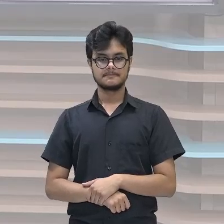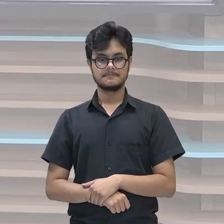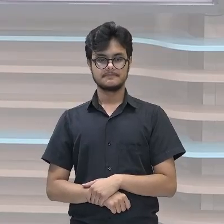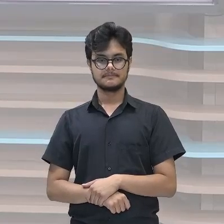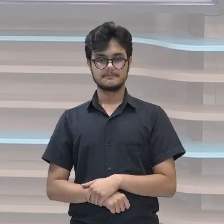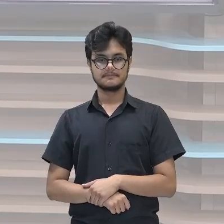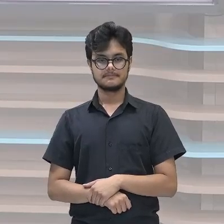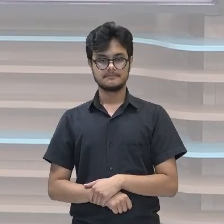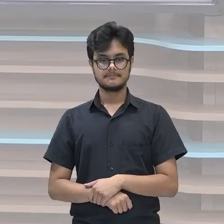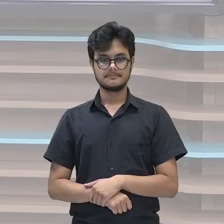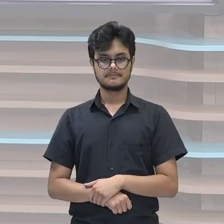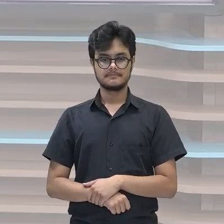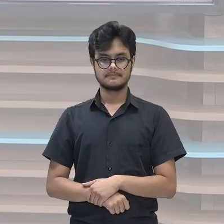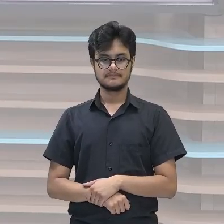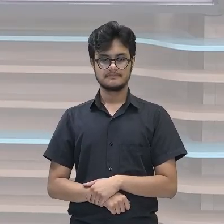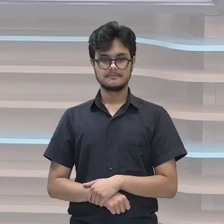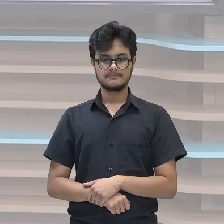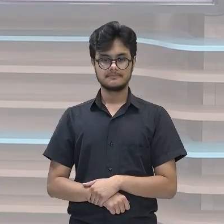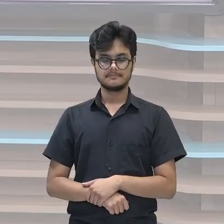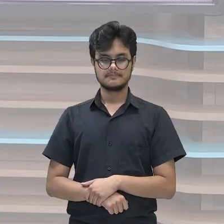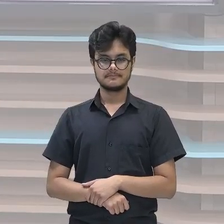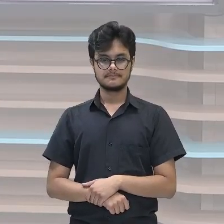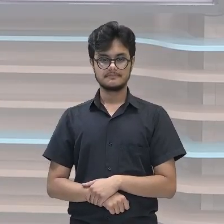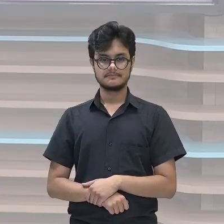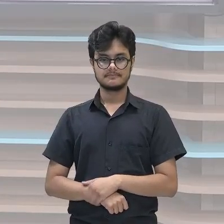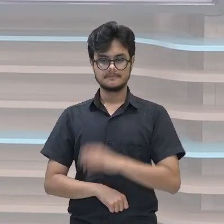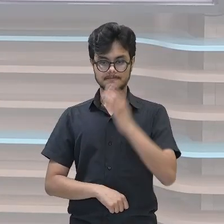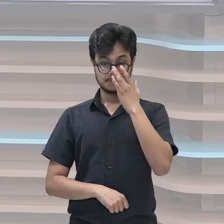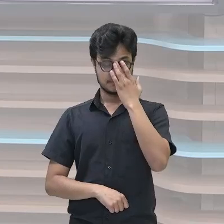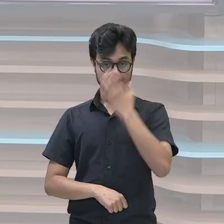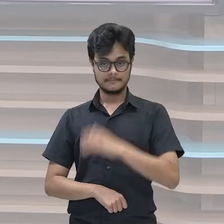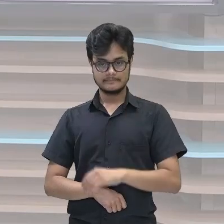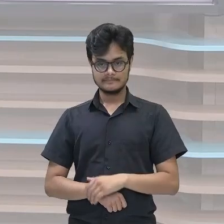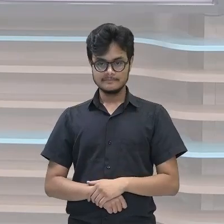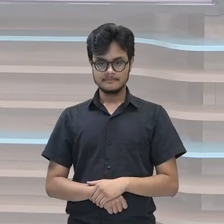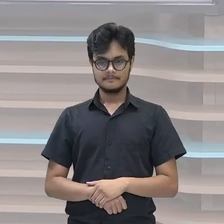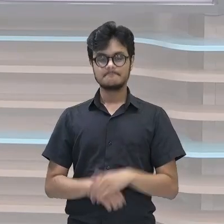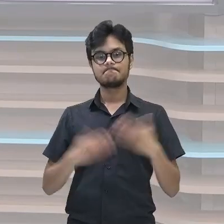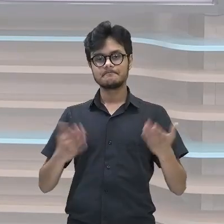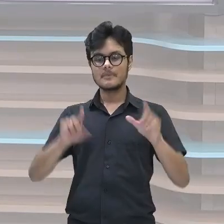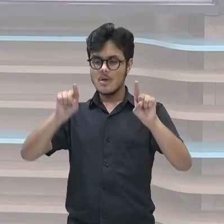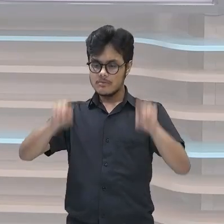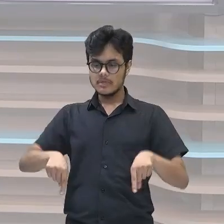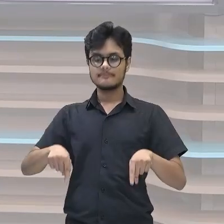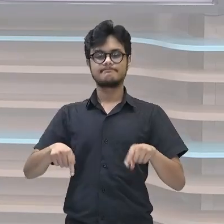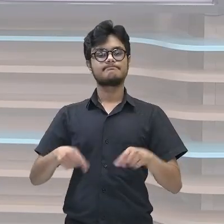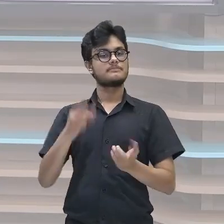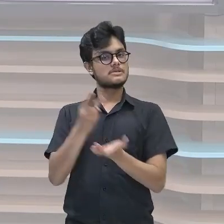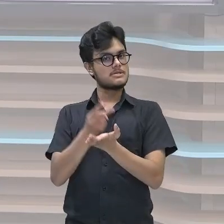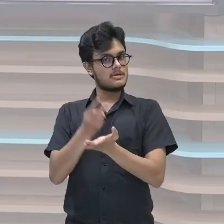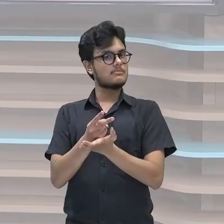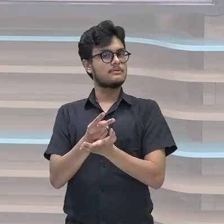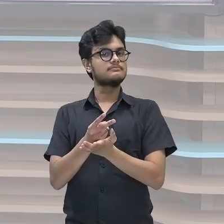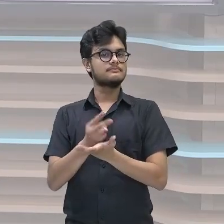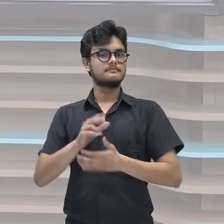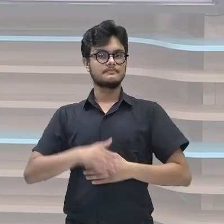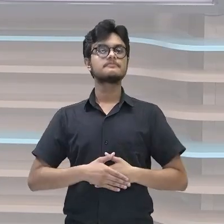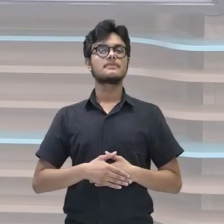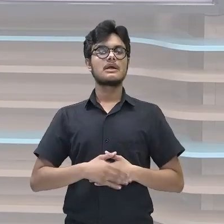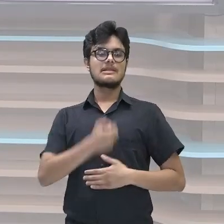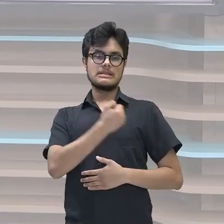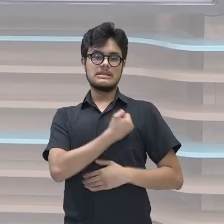XA, ou XA menos XB, lembrando que eles vão estar entre módulo, né? Dentro do módulo, para poder sair um